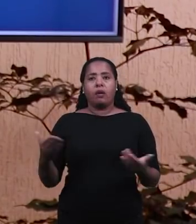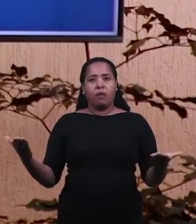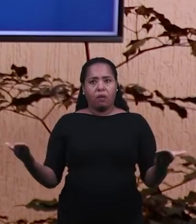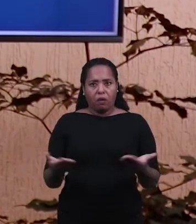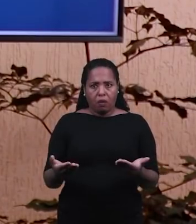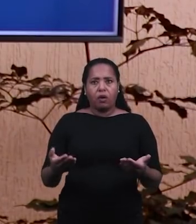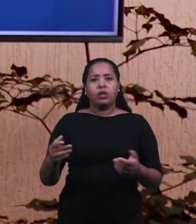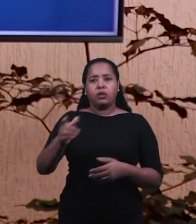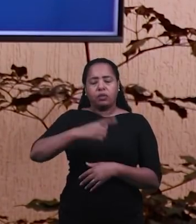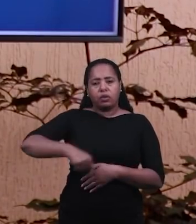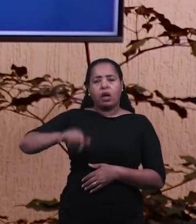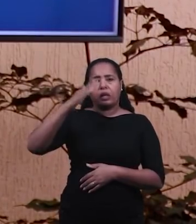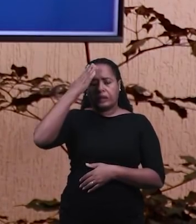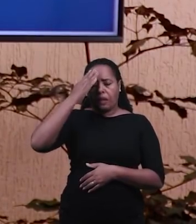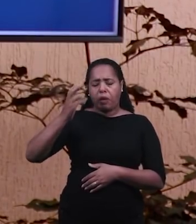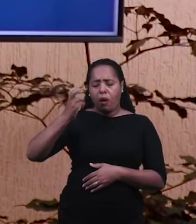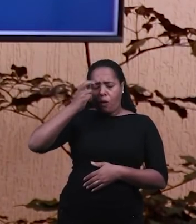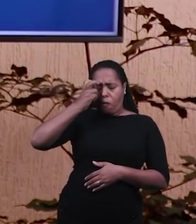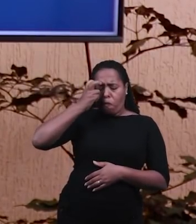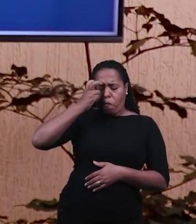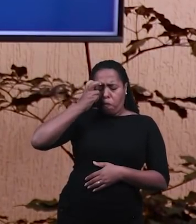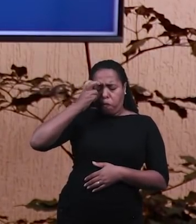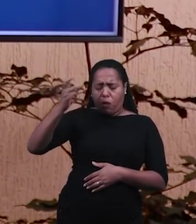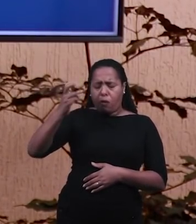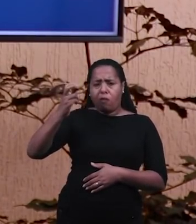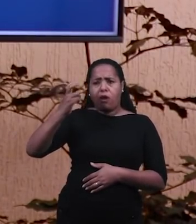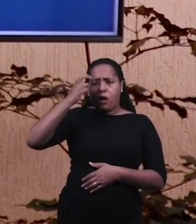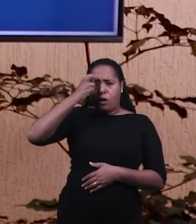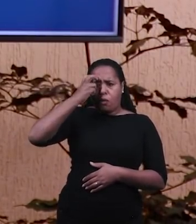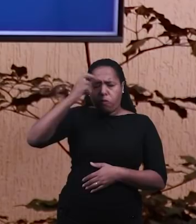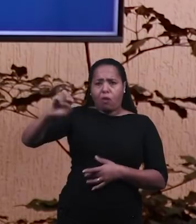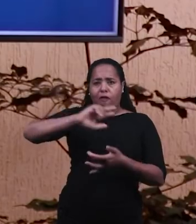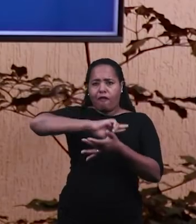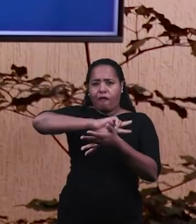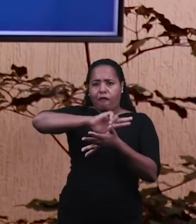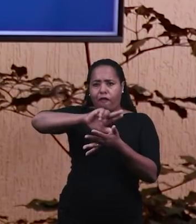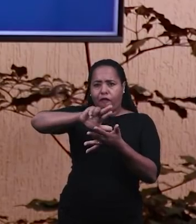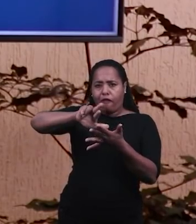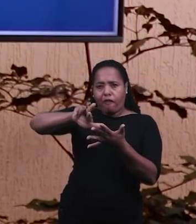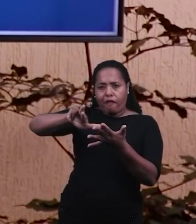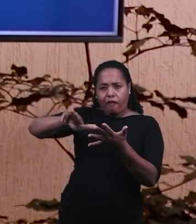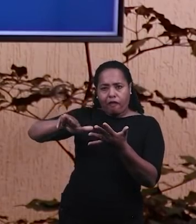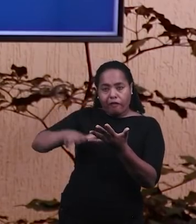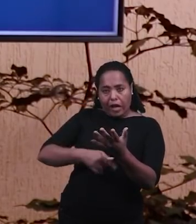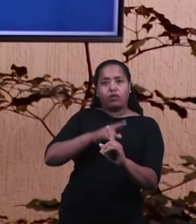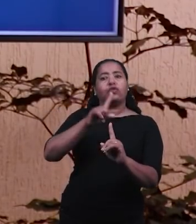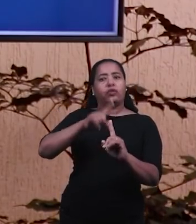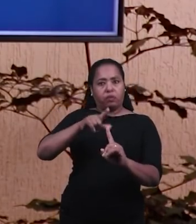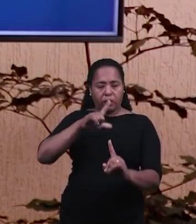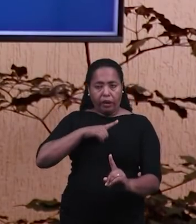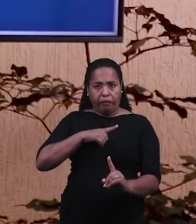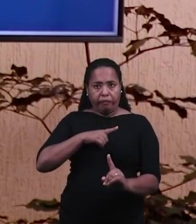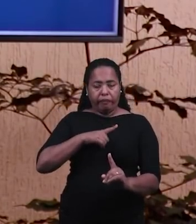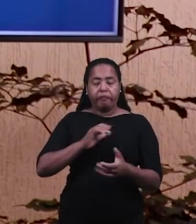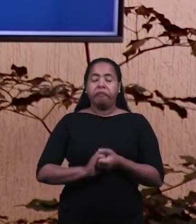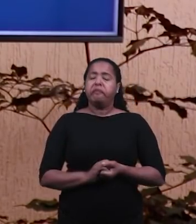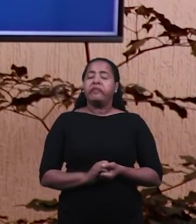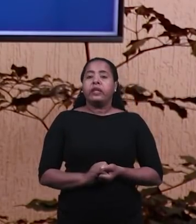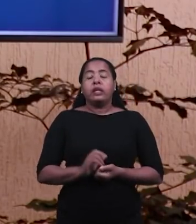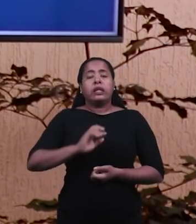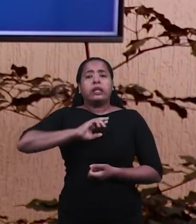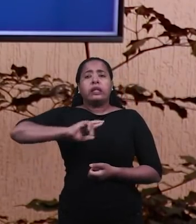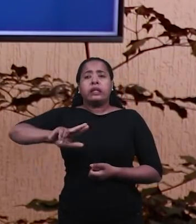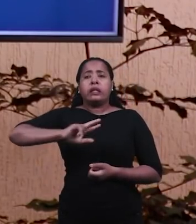que inteligência, na verdade, são inteligências, né? Tem vários tipos de inteligência. Então, não é